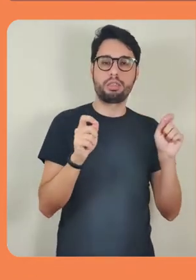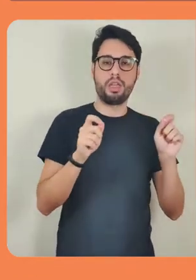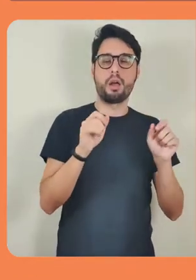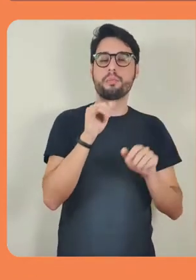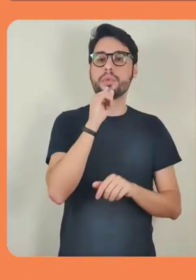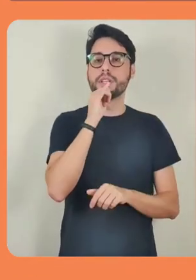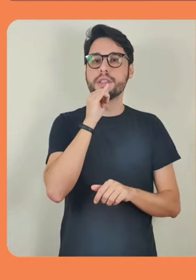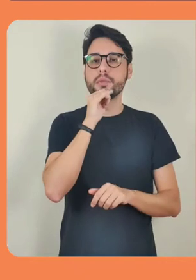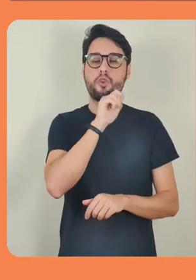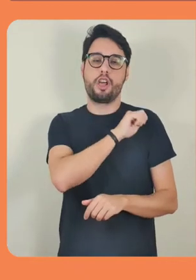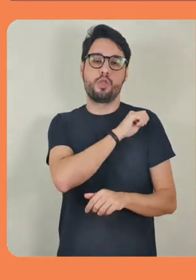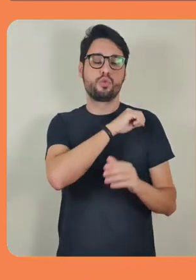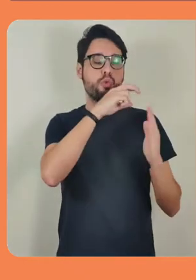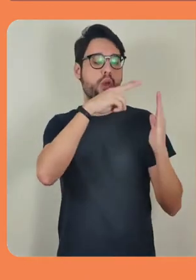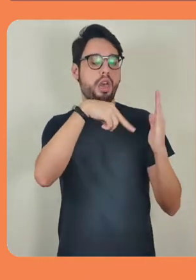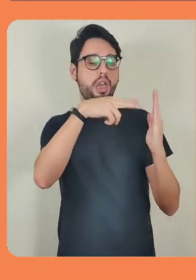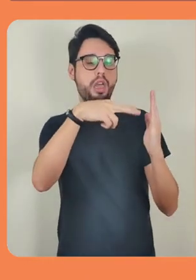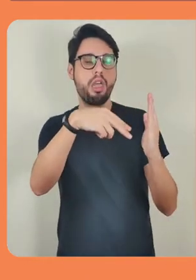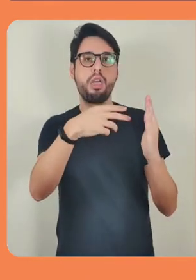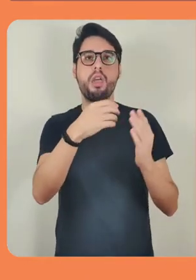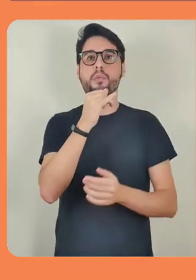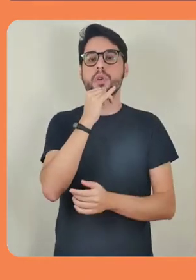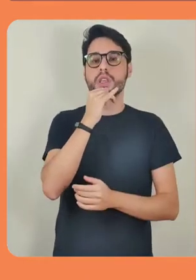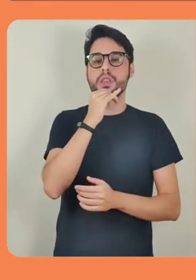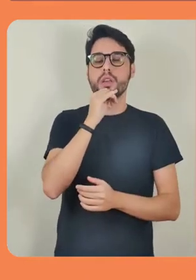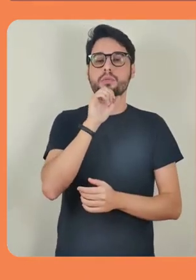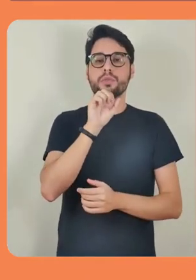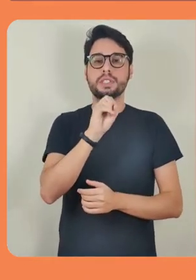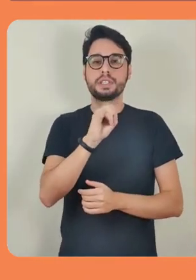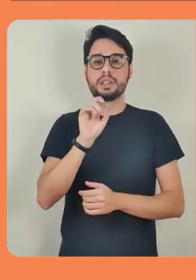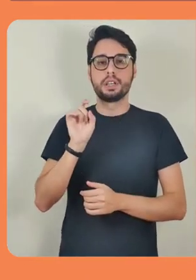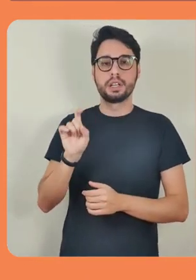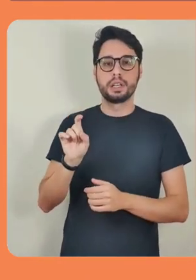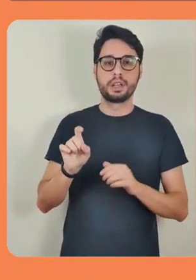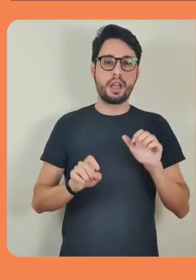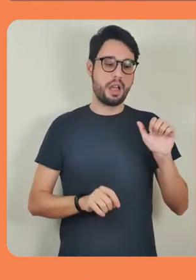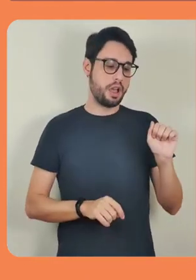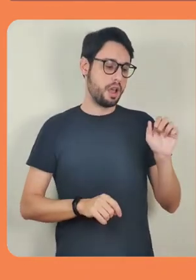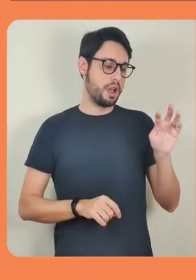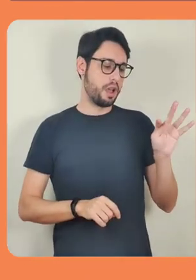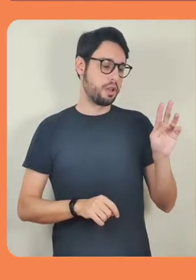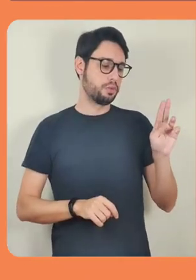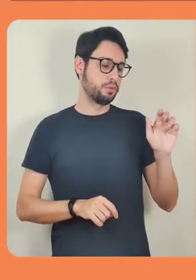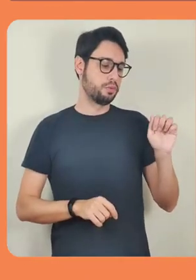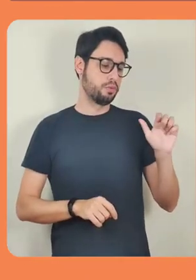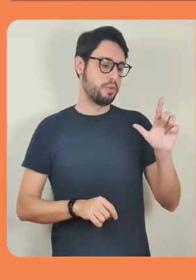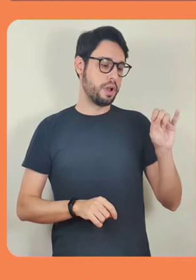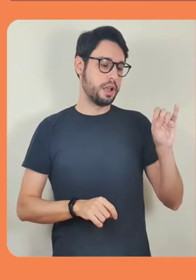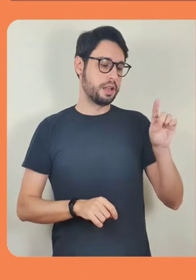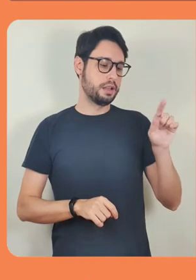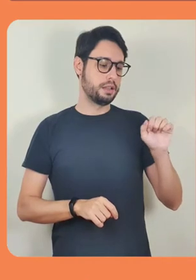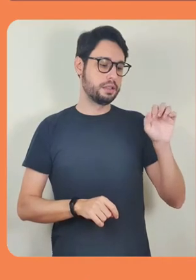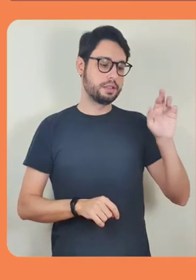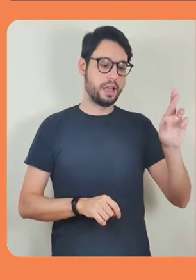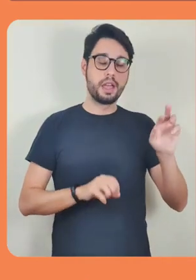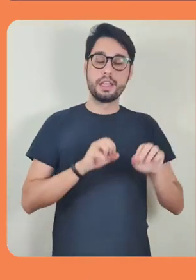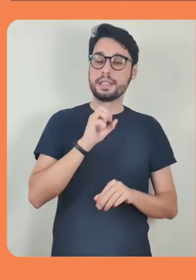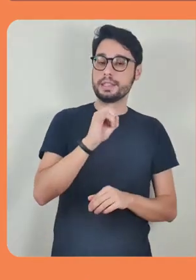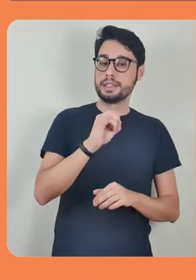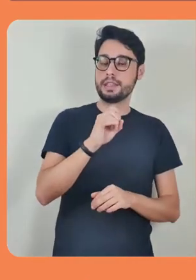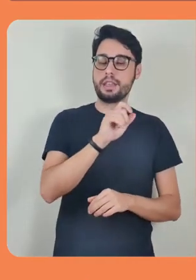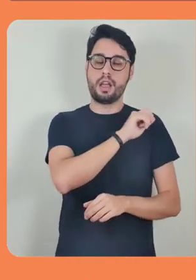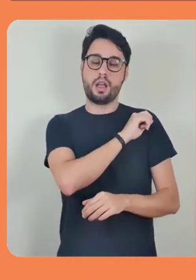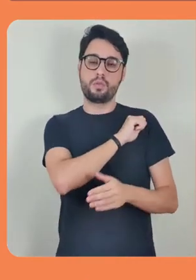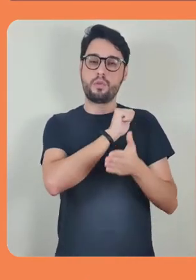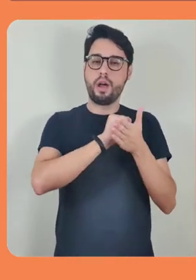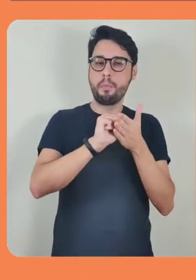e as isso vale para os outros tipos de para essas outras regras né quando ele